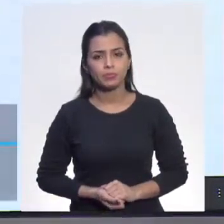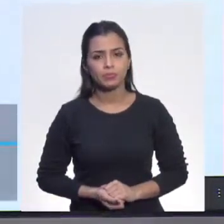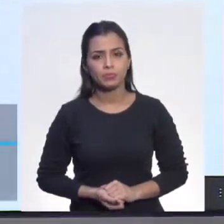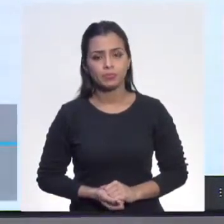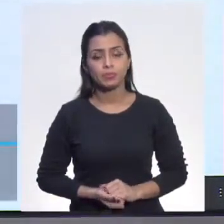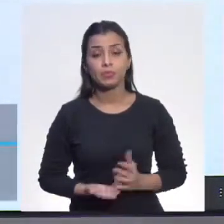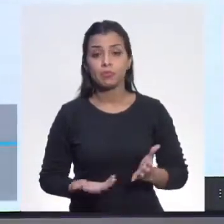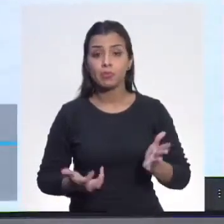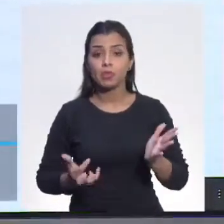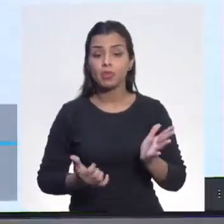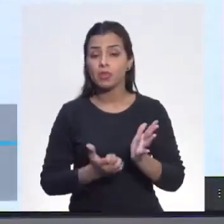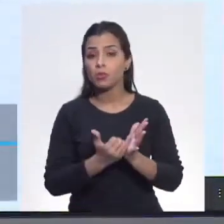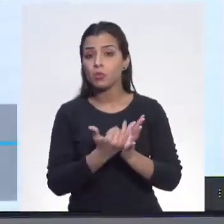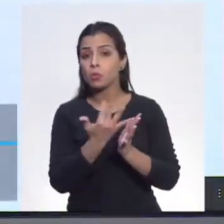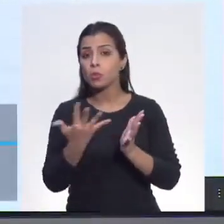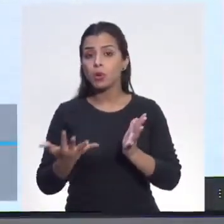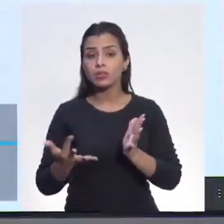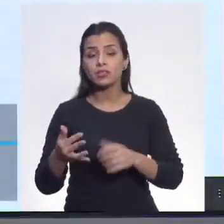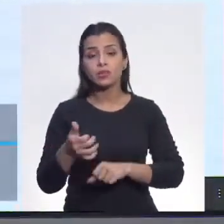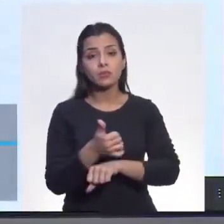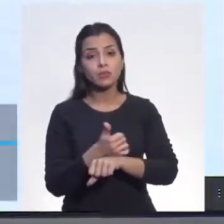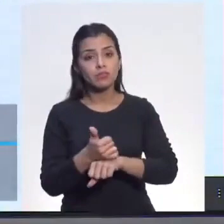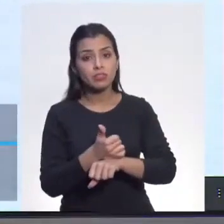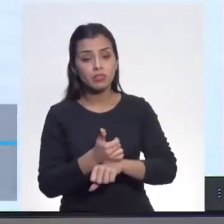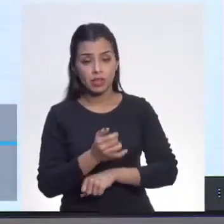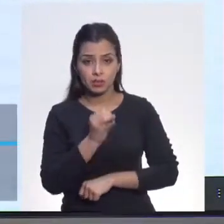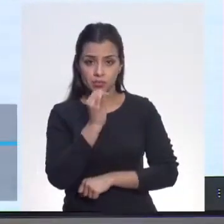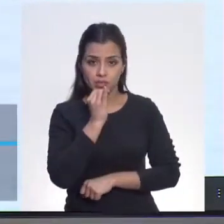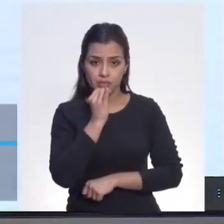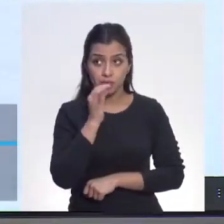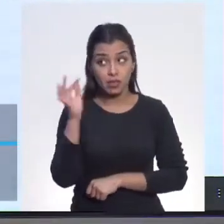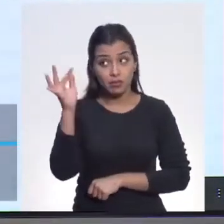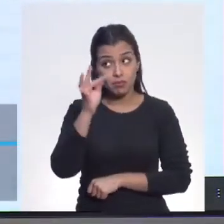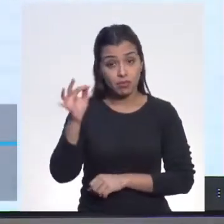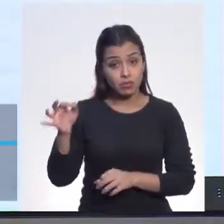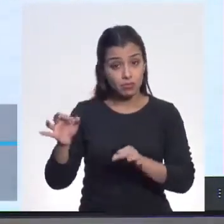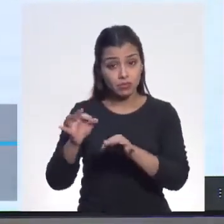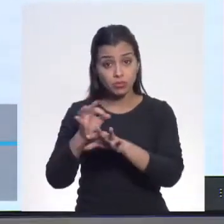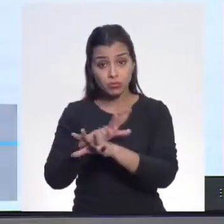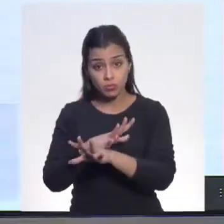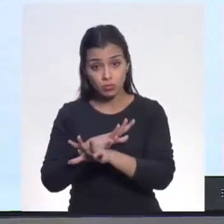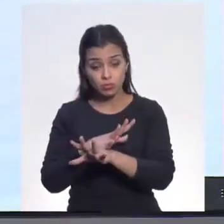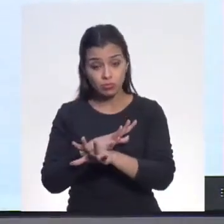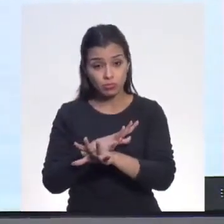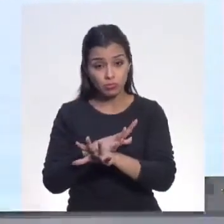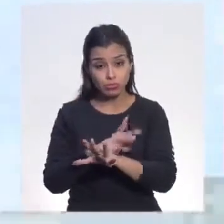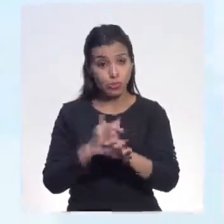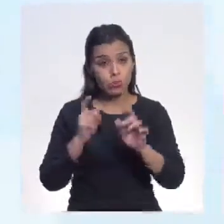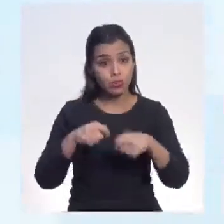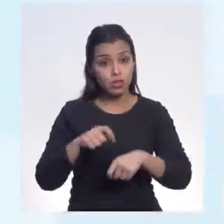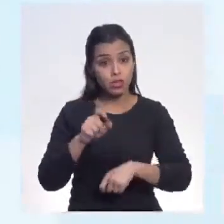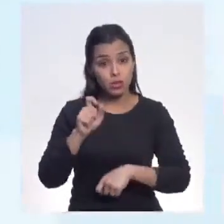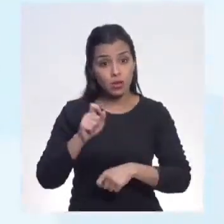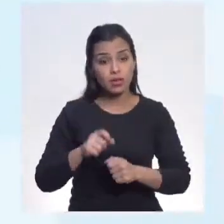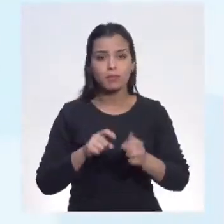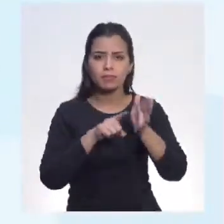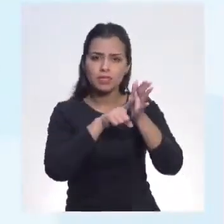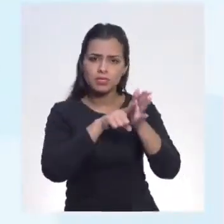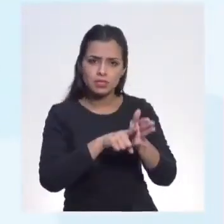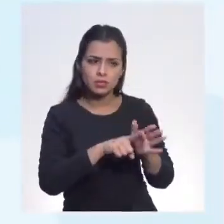a gente também pode exercer quando a gente faz uma faculdade de música? A de pesquisador musical, né, que também é muito